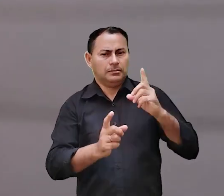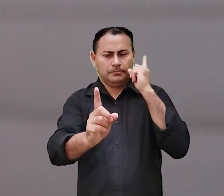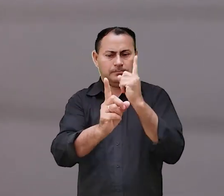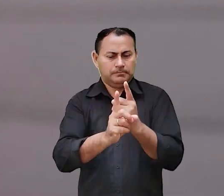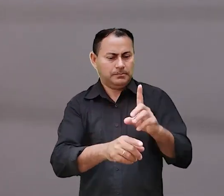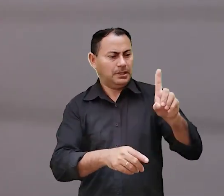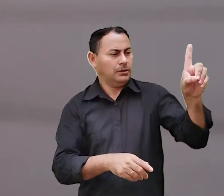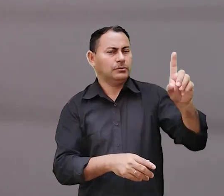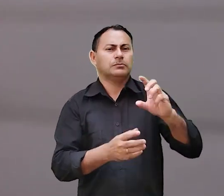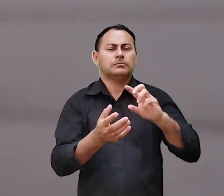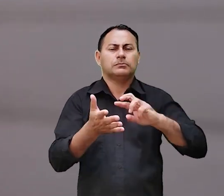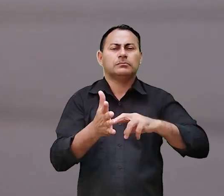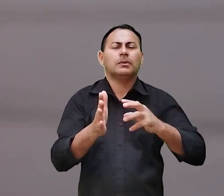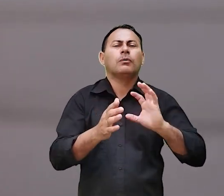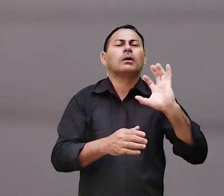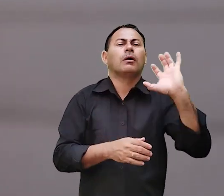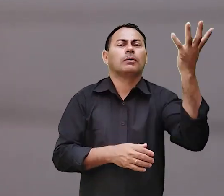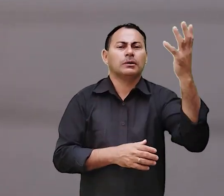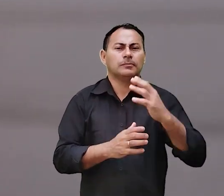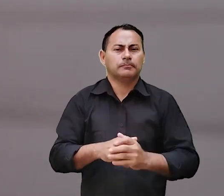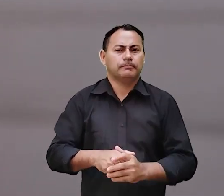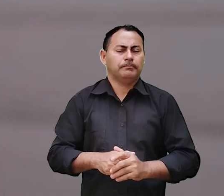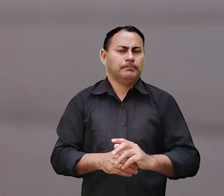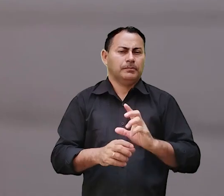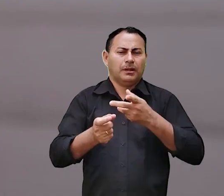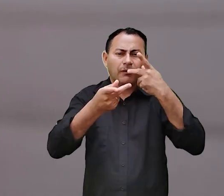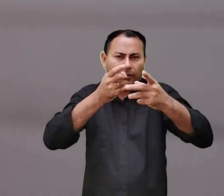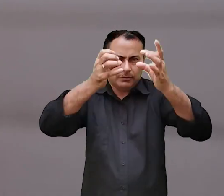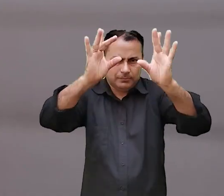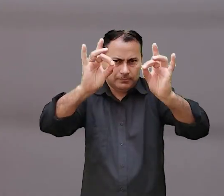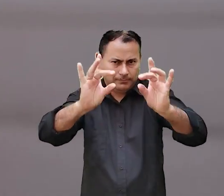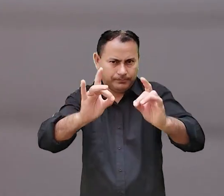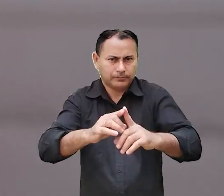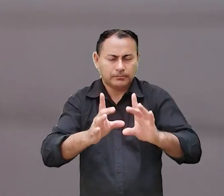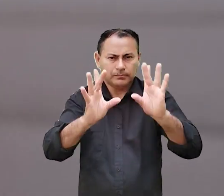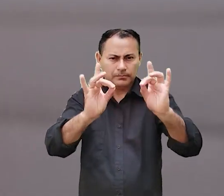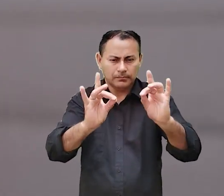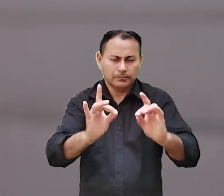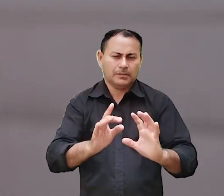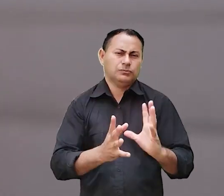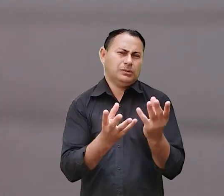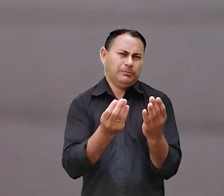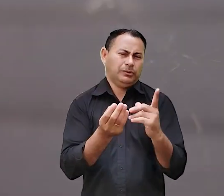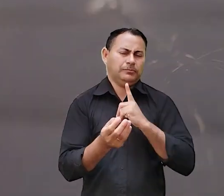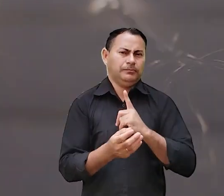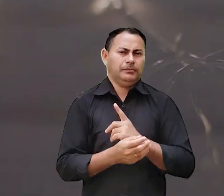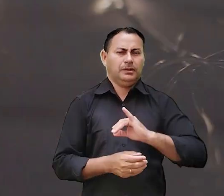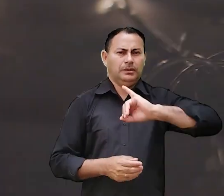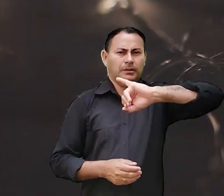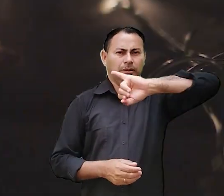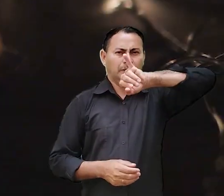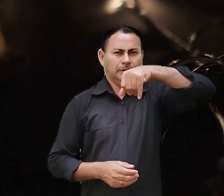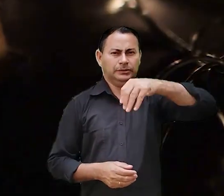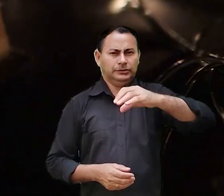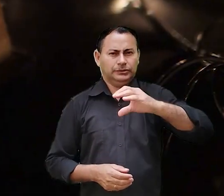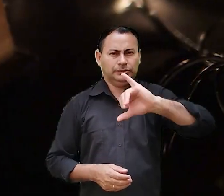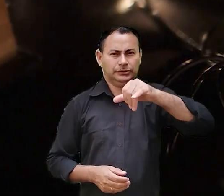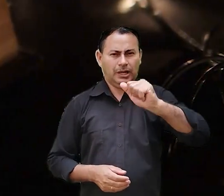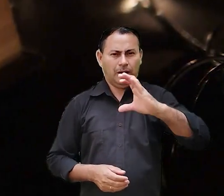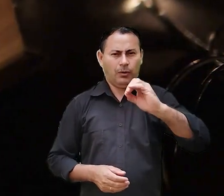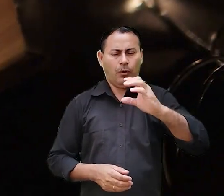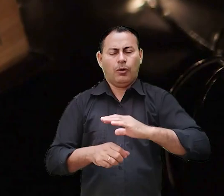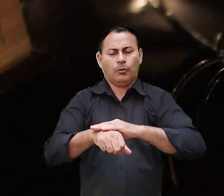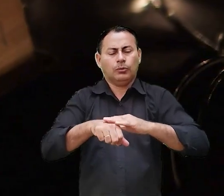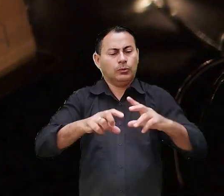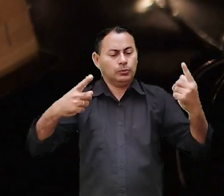resultado desse Encontro com Deus é o que conta não os detalhes os detalhes variam muito Jacó lutou com o Anjo